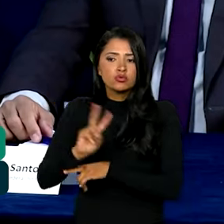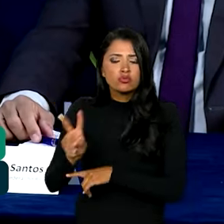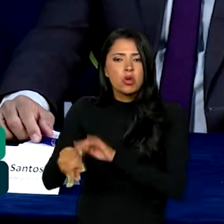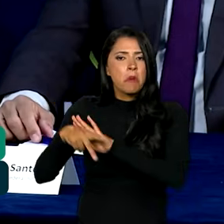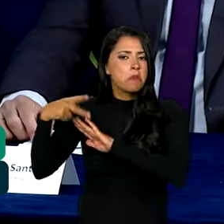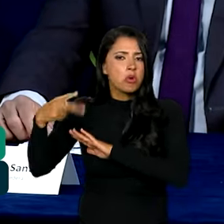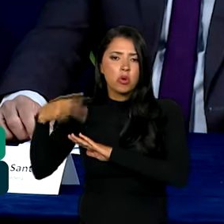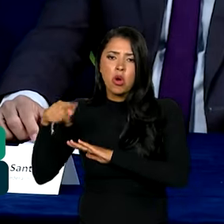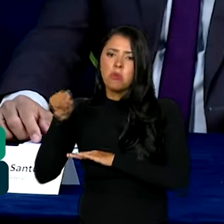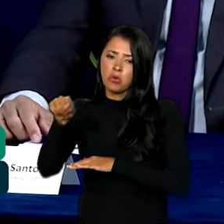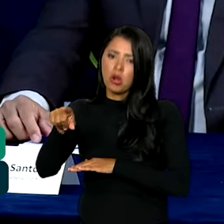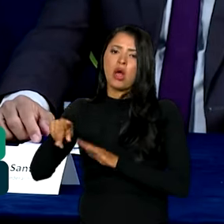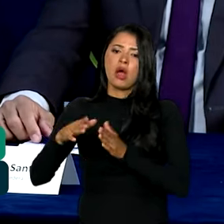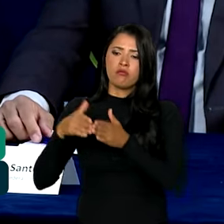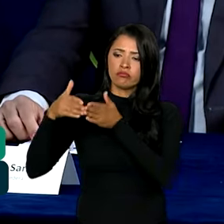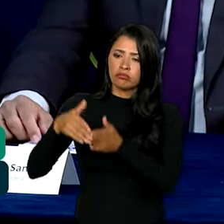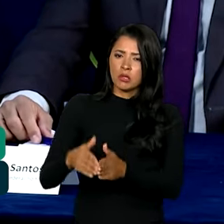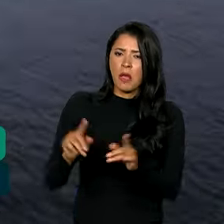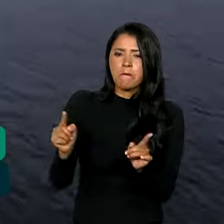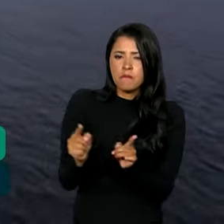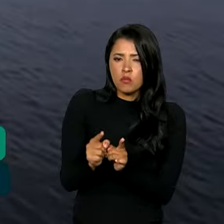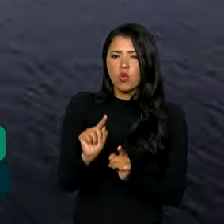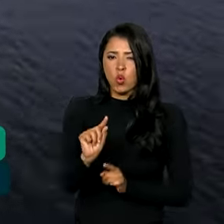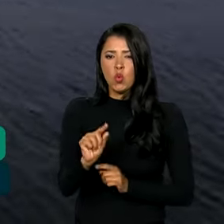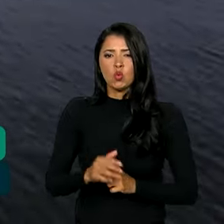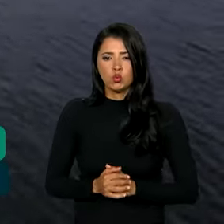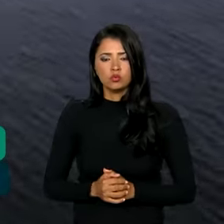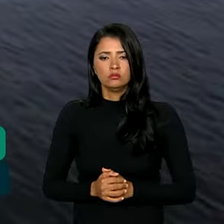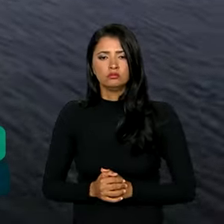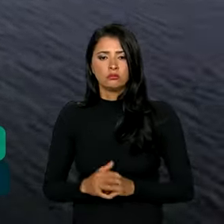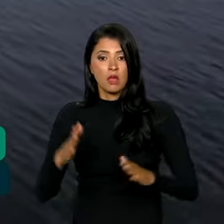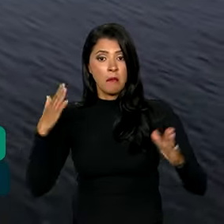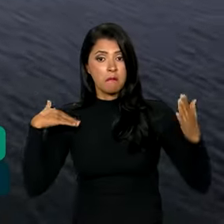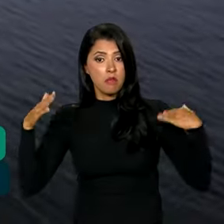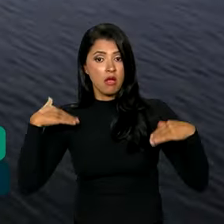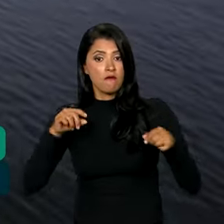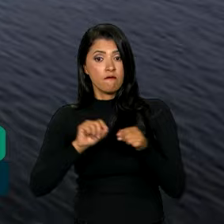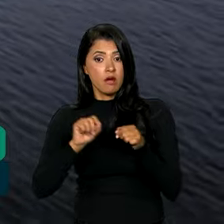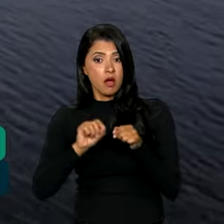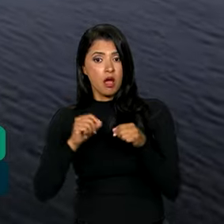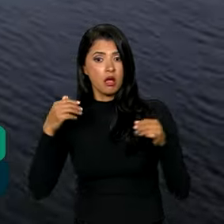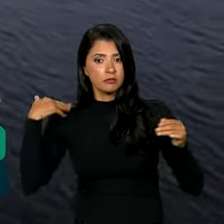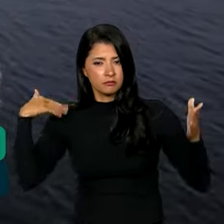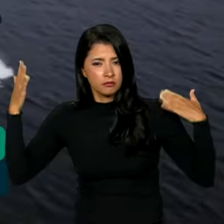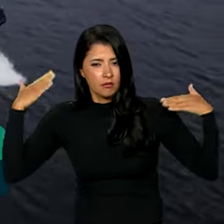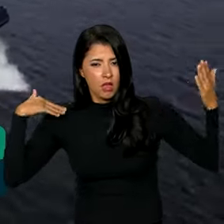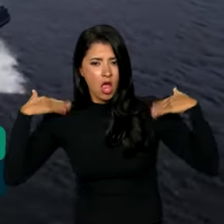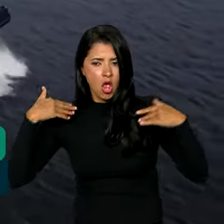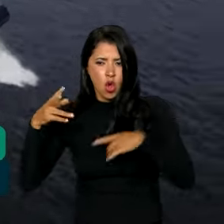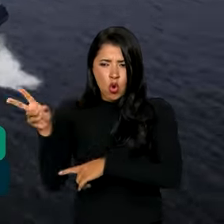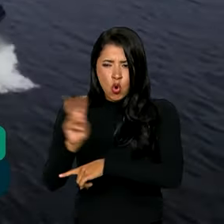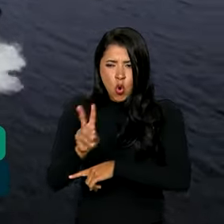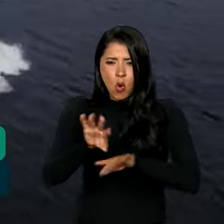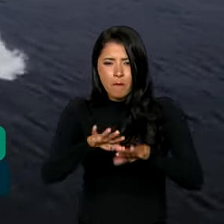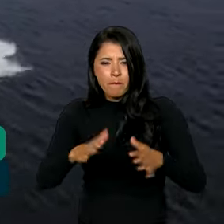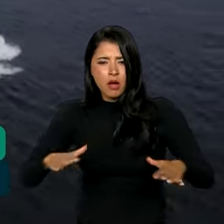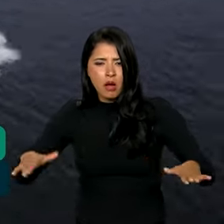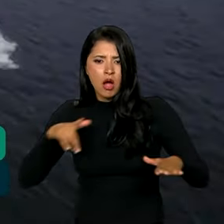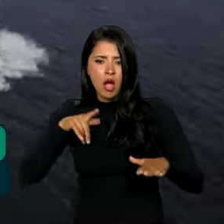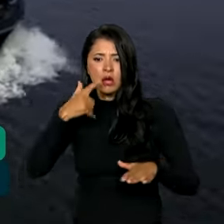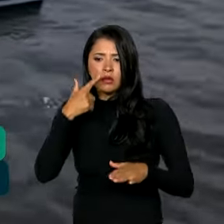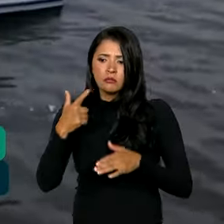avisos de patrulha, que são navios um pouco menores. A Marinha faz tradicionalmente o controle dos mares e a abordagem preventiva